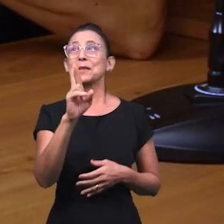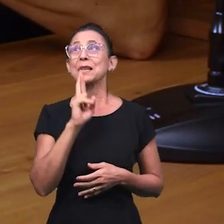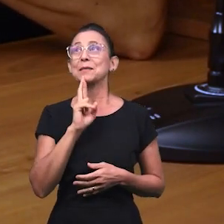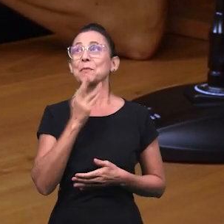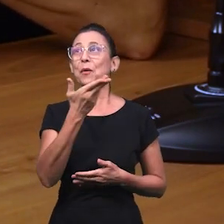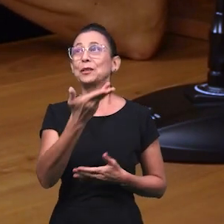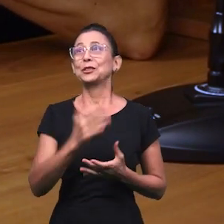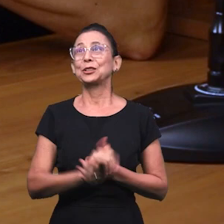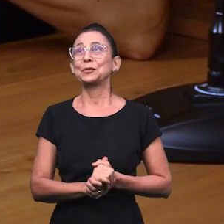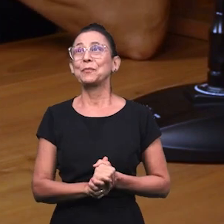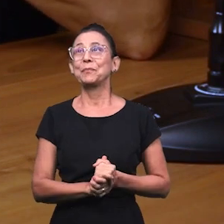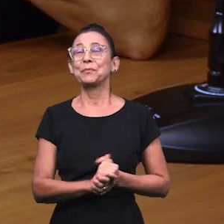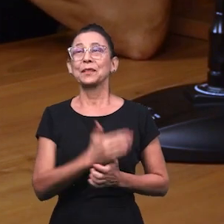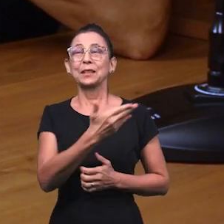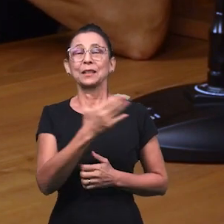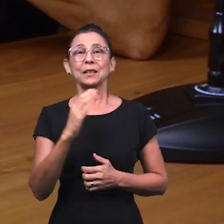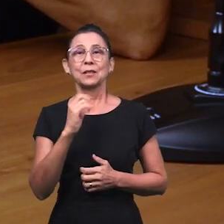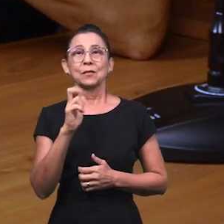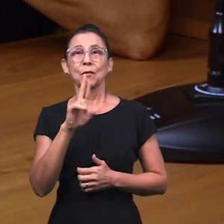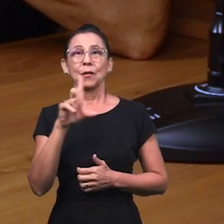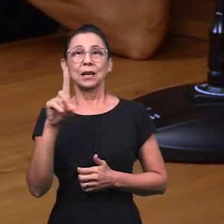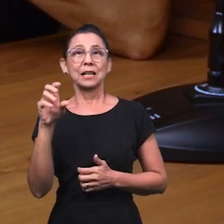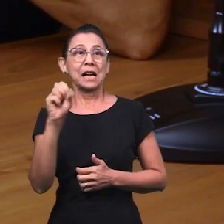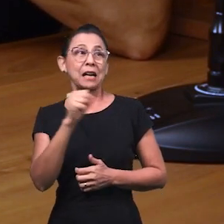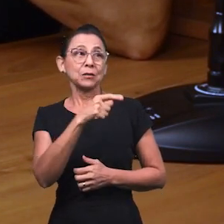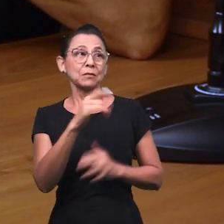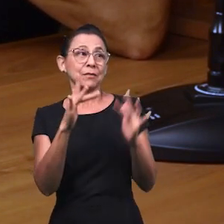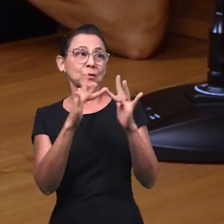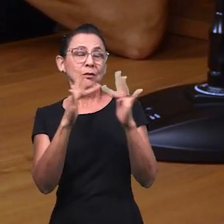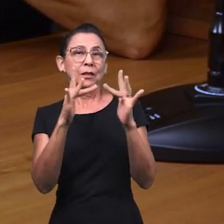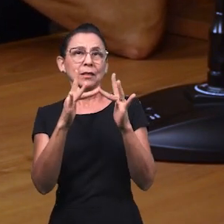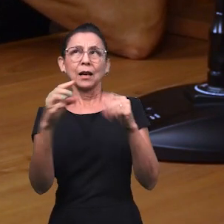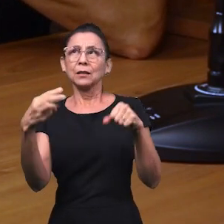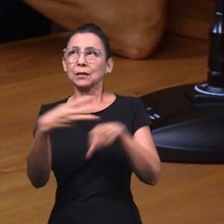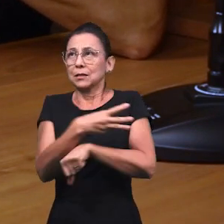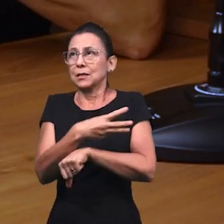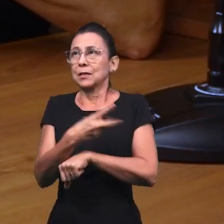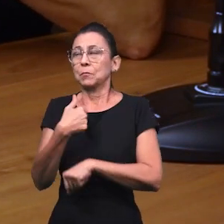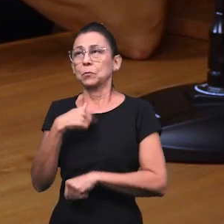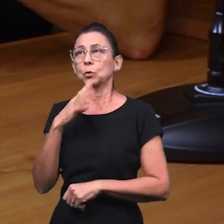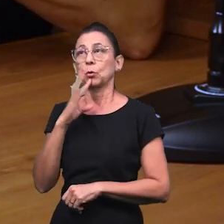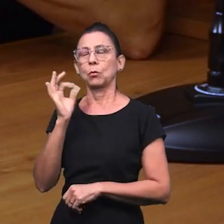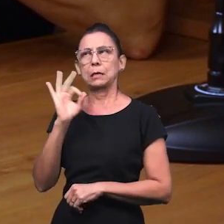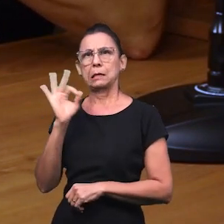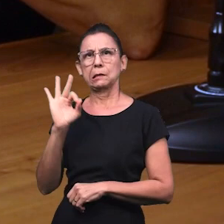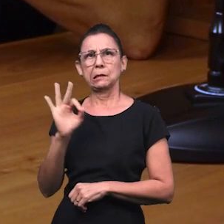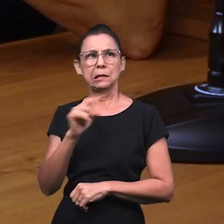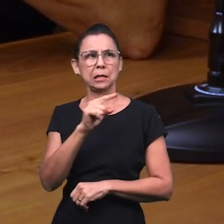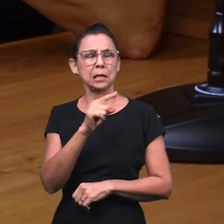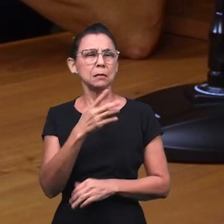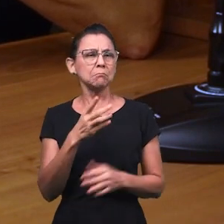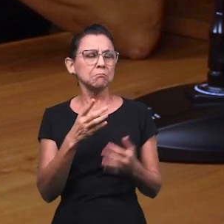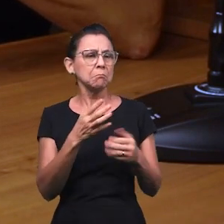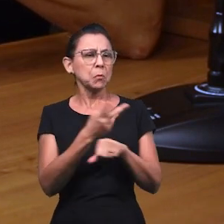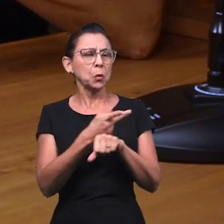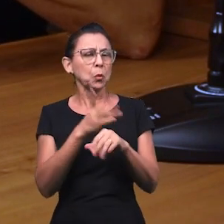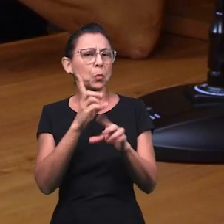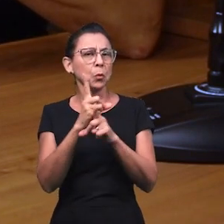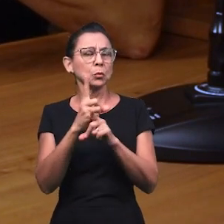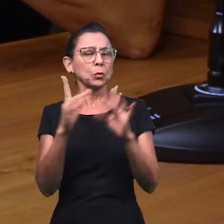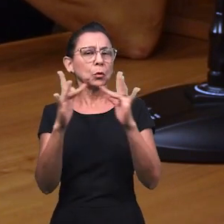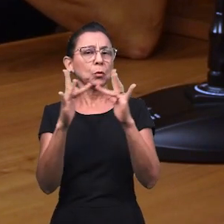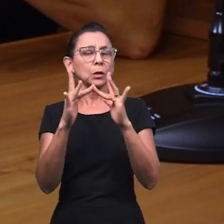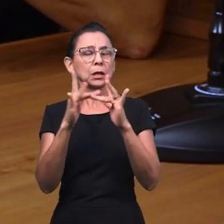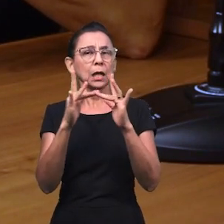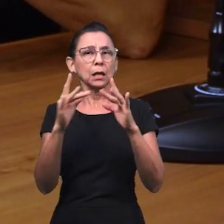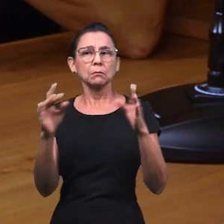me responde. O Carlos se comunica, não me conhecia, né? Eu acho que encontrou meu contato